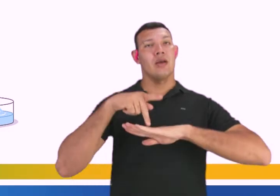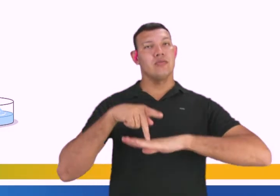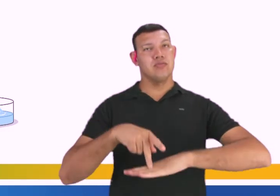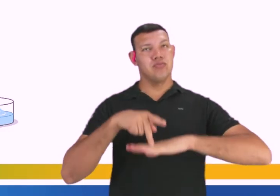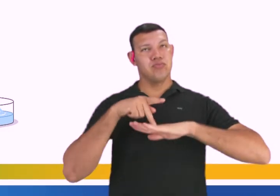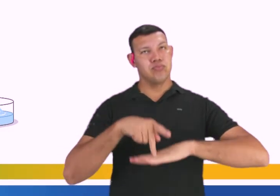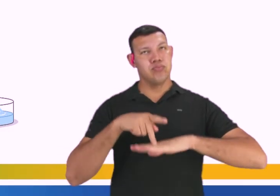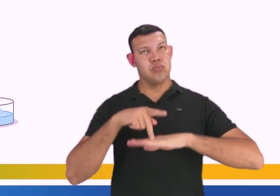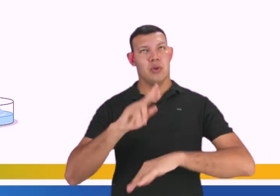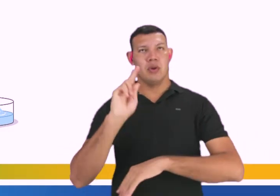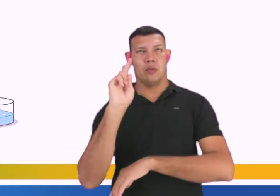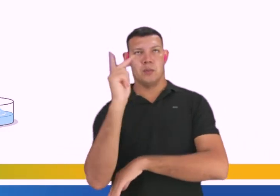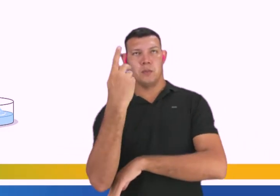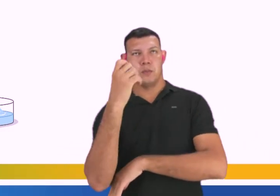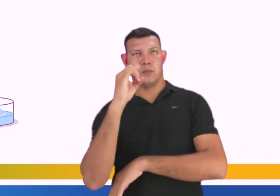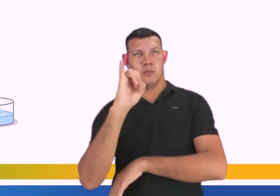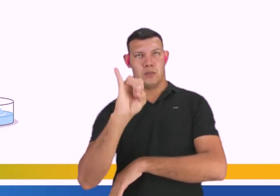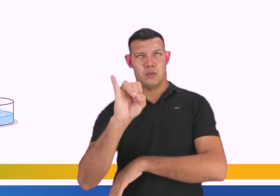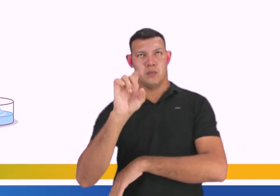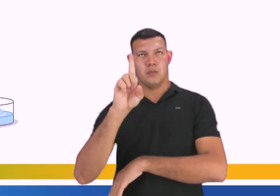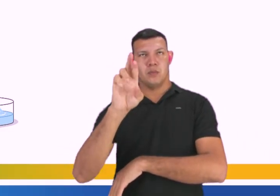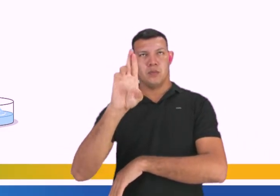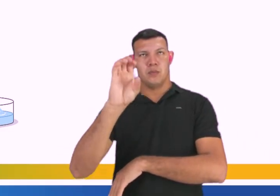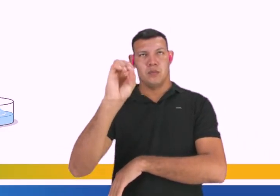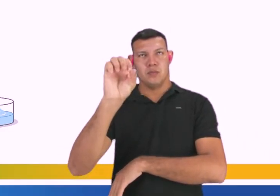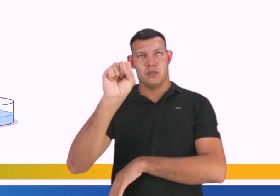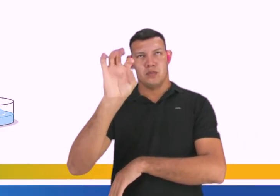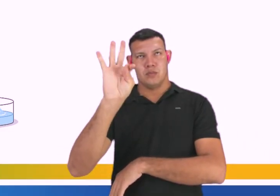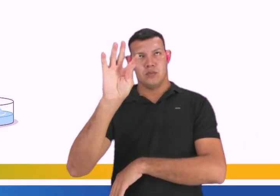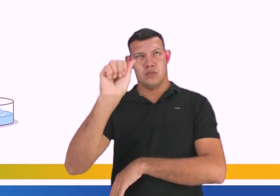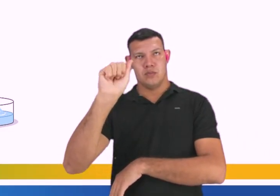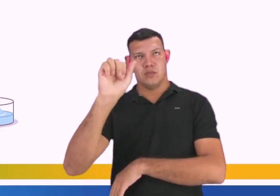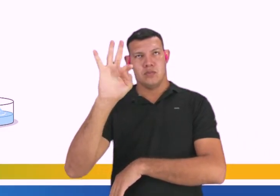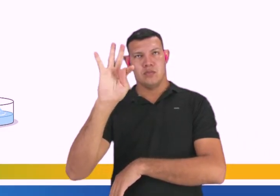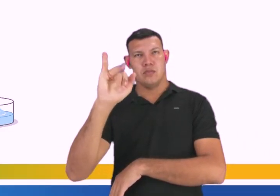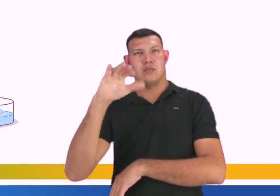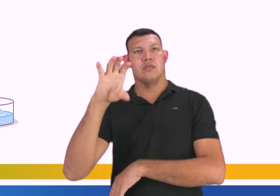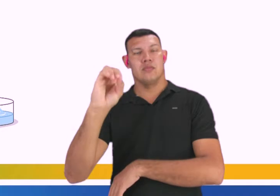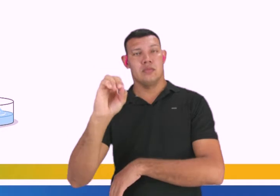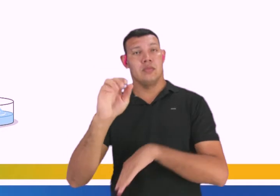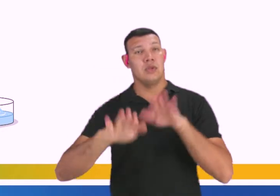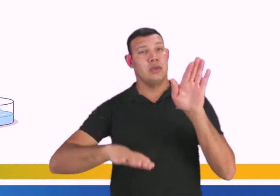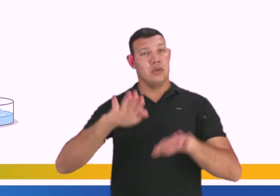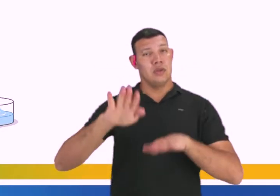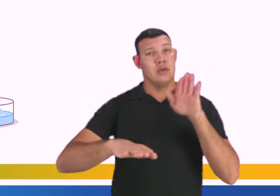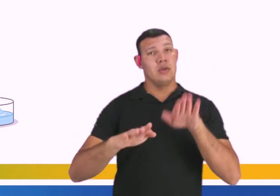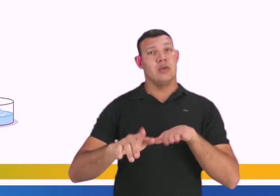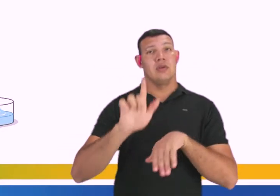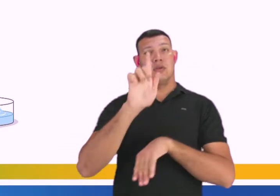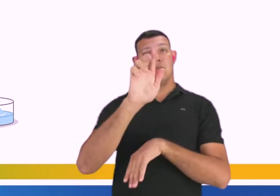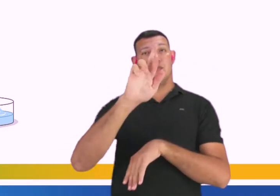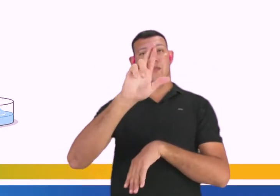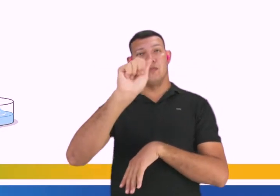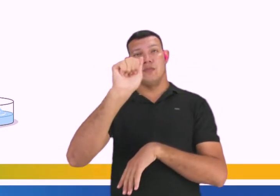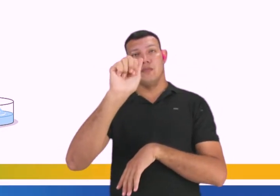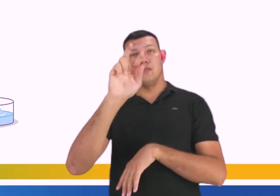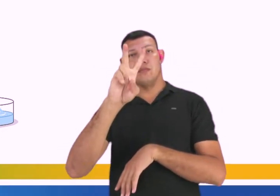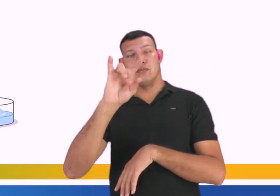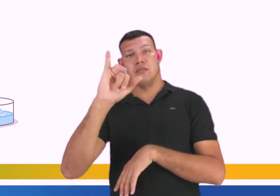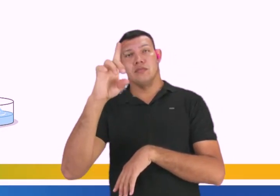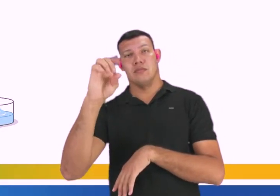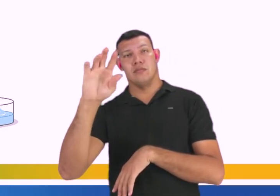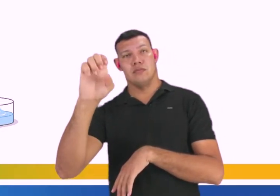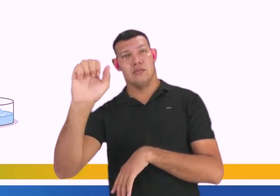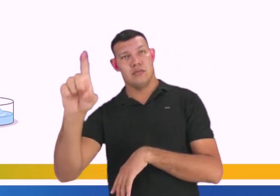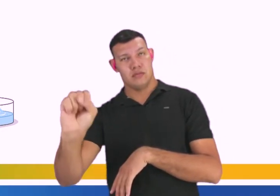ali, ela vai depender da densidade do fluido, representado pelo D, vai depender também da gravidade local. Se estiver aqui na Terra, é o